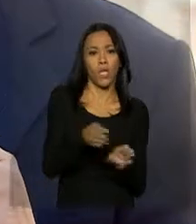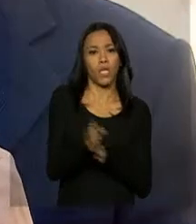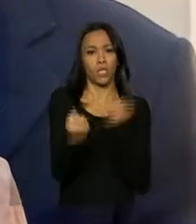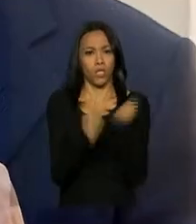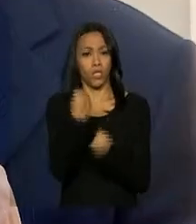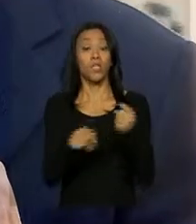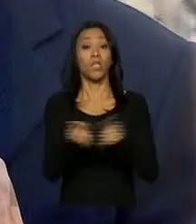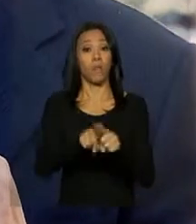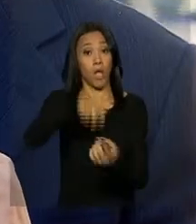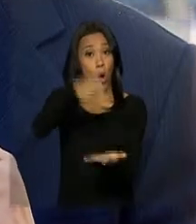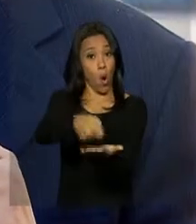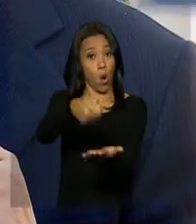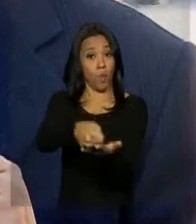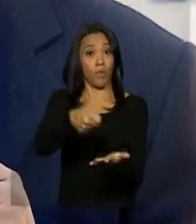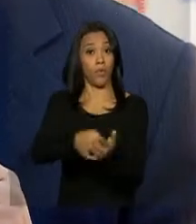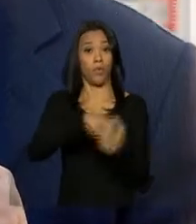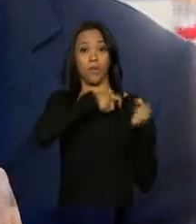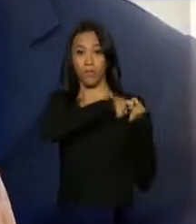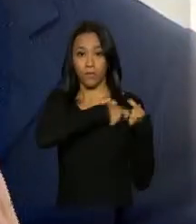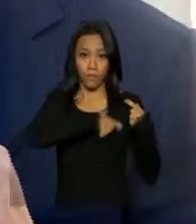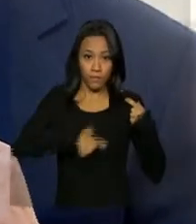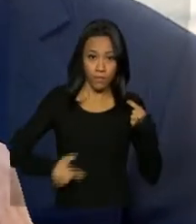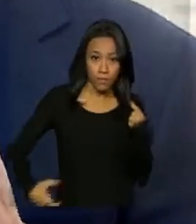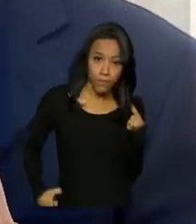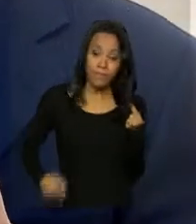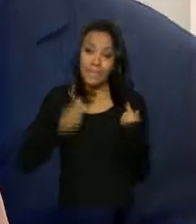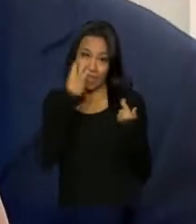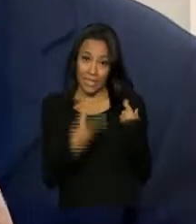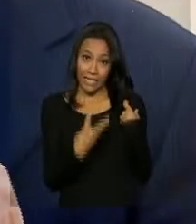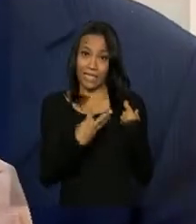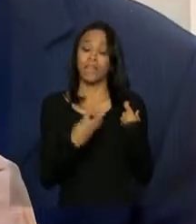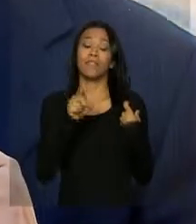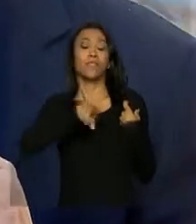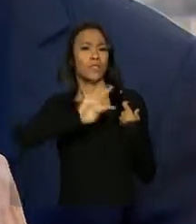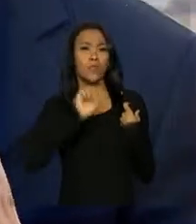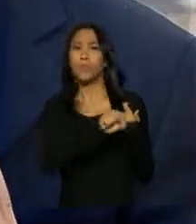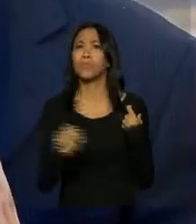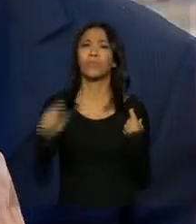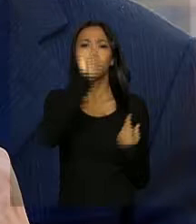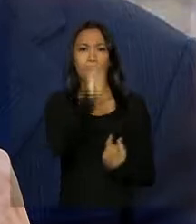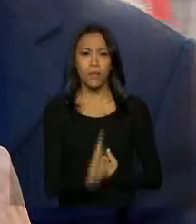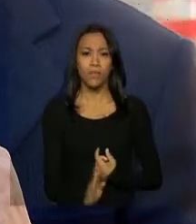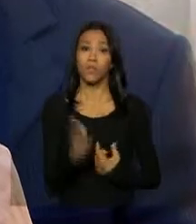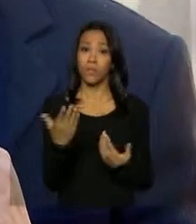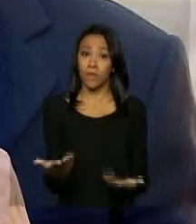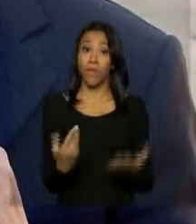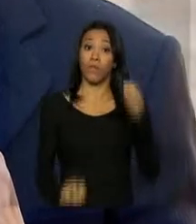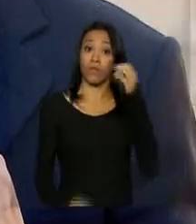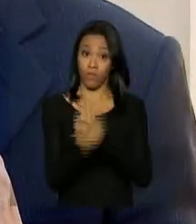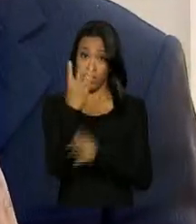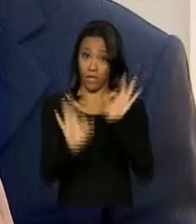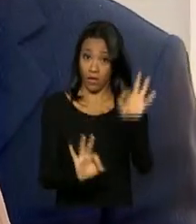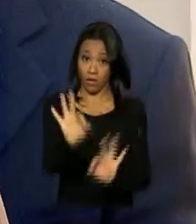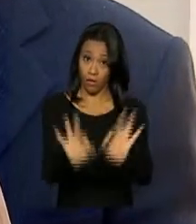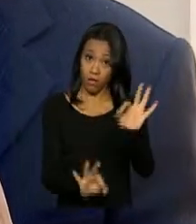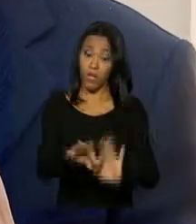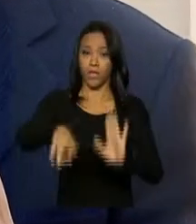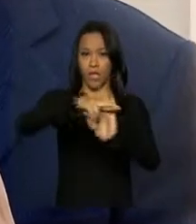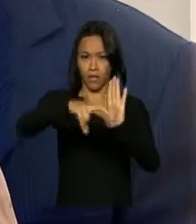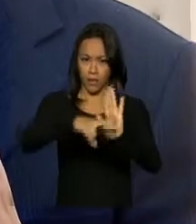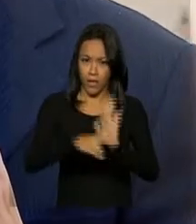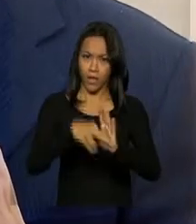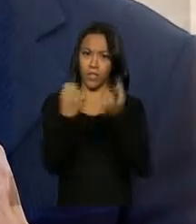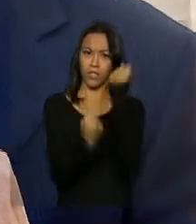do Uso do cinto de segurança de Três Pontas em todas as vias do país desde que foi criado o código sofreu